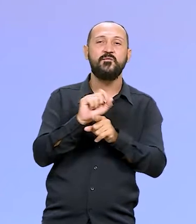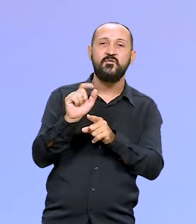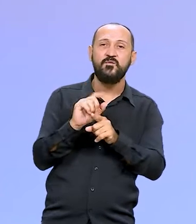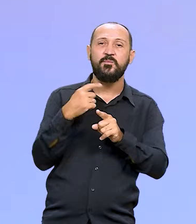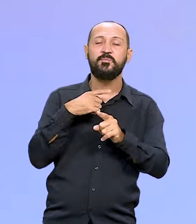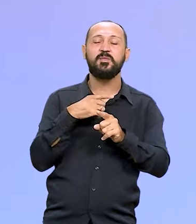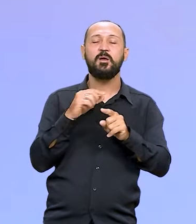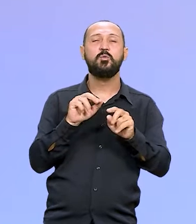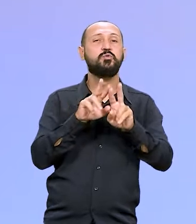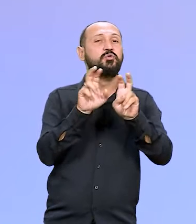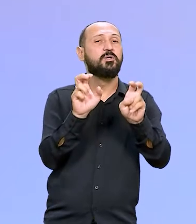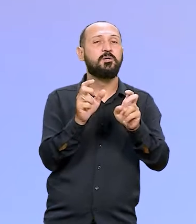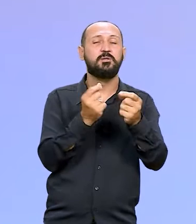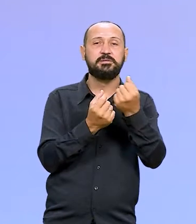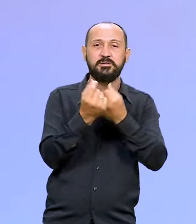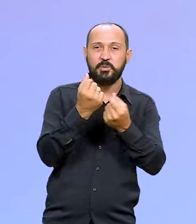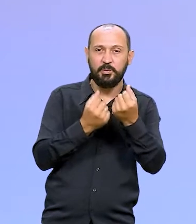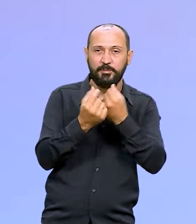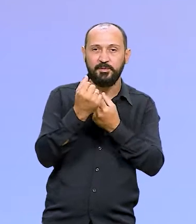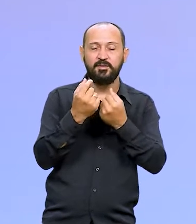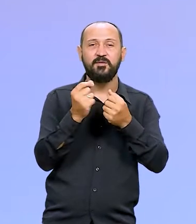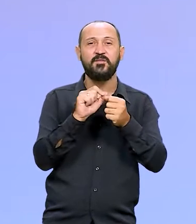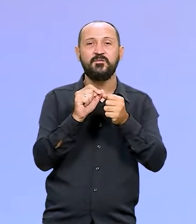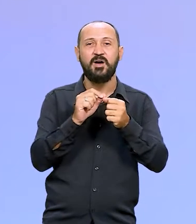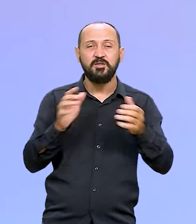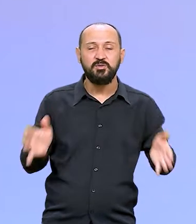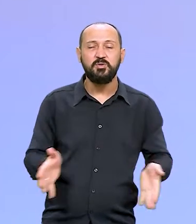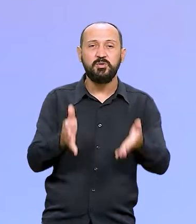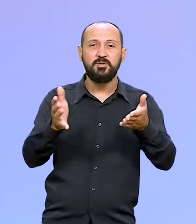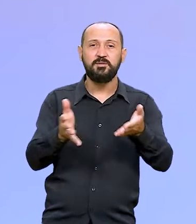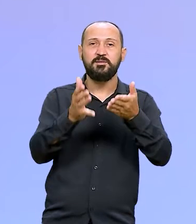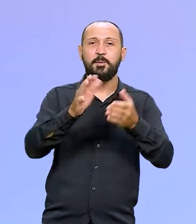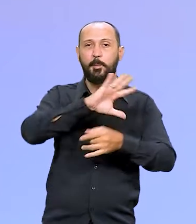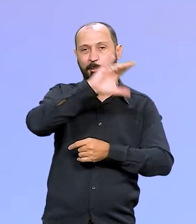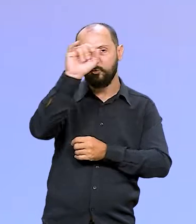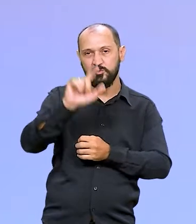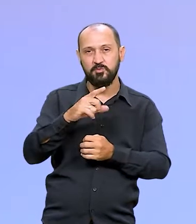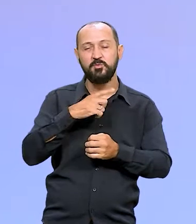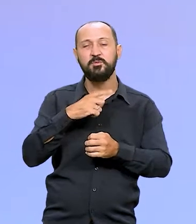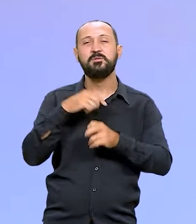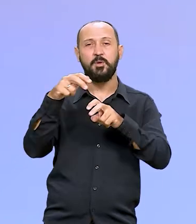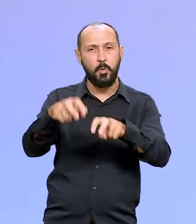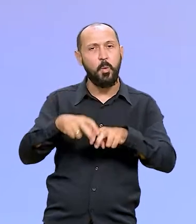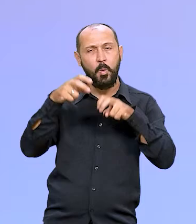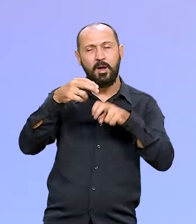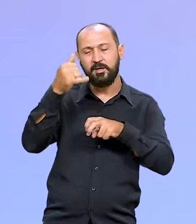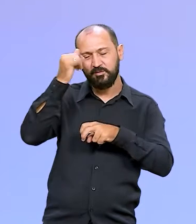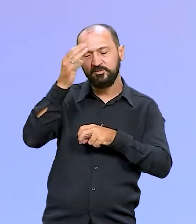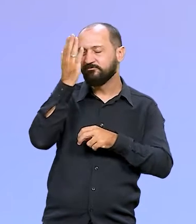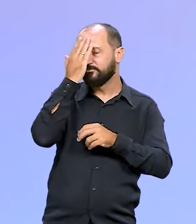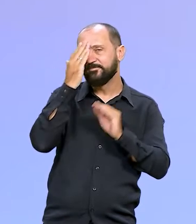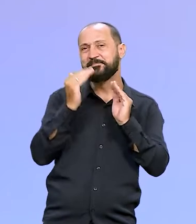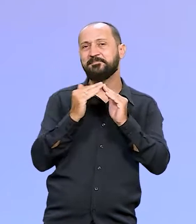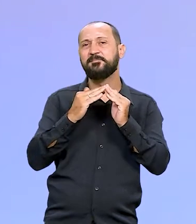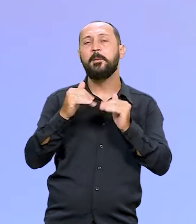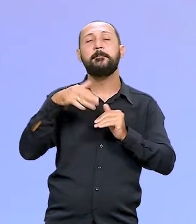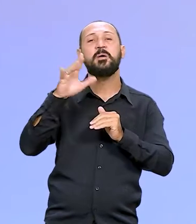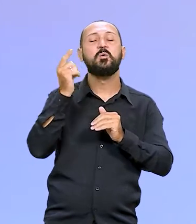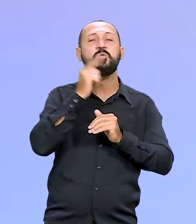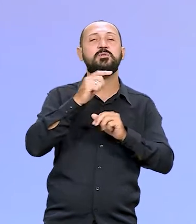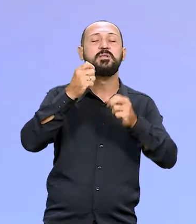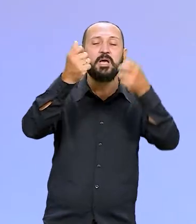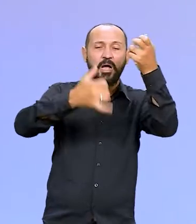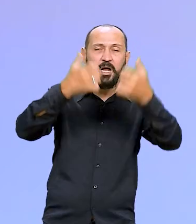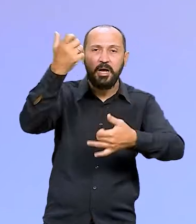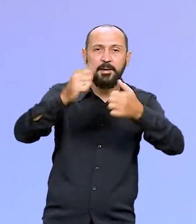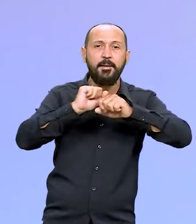um setor da nossa economia que tanto faz alavancar a nossa economia sul-mato-grossense, além do agro, né, logicamente. Então, quanto mais a gente